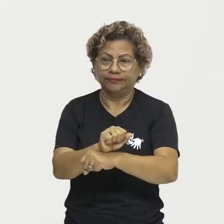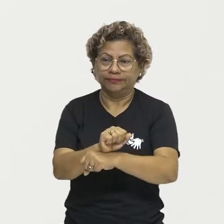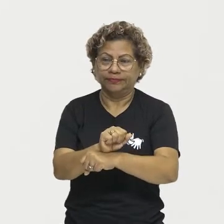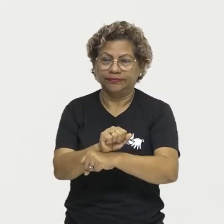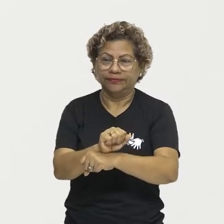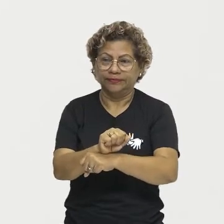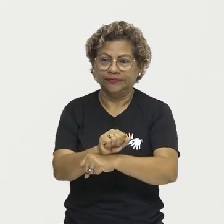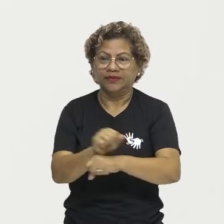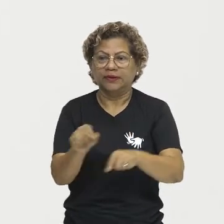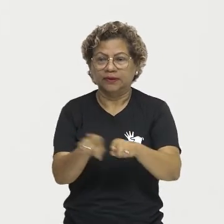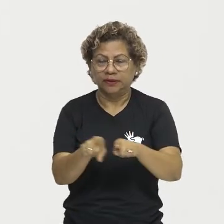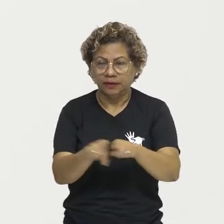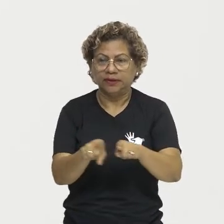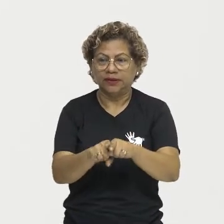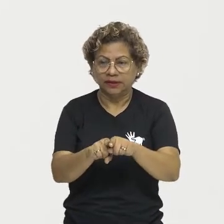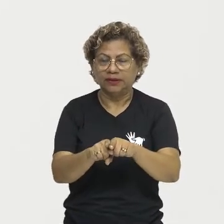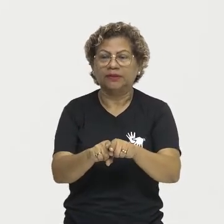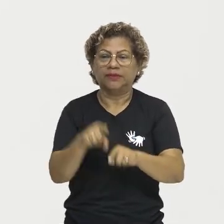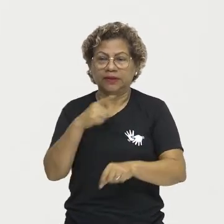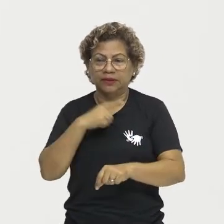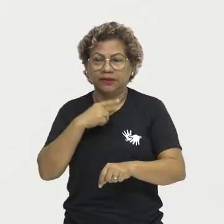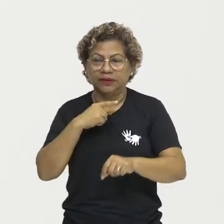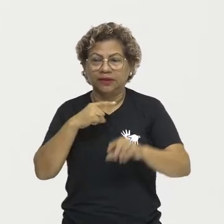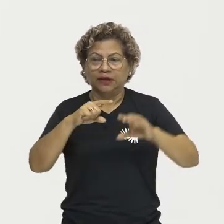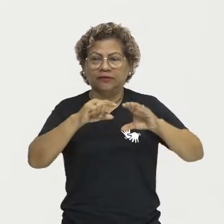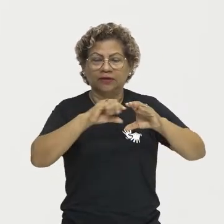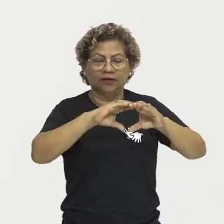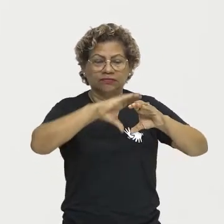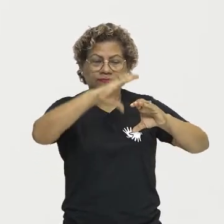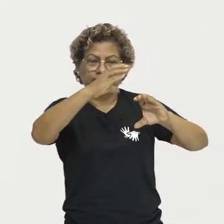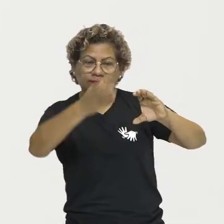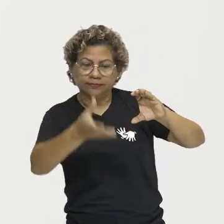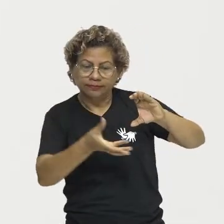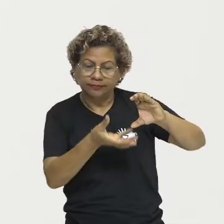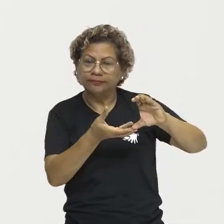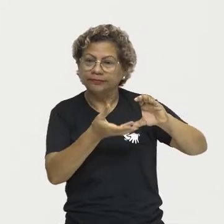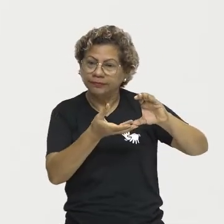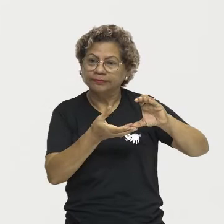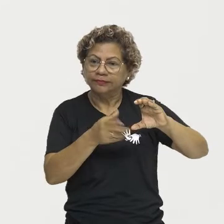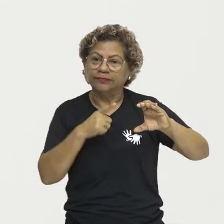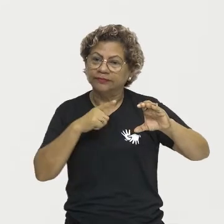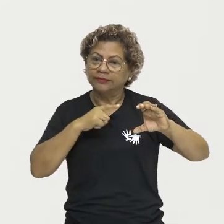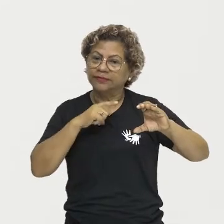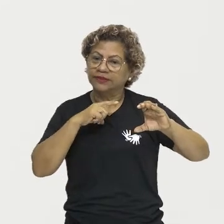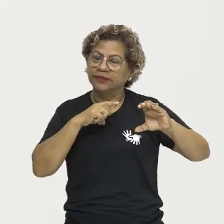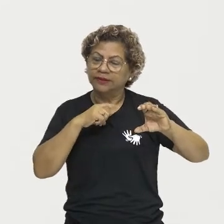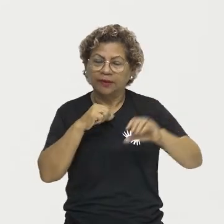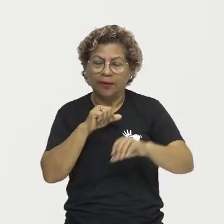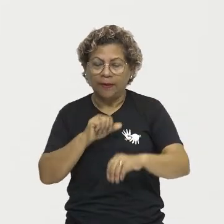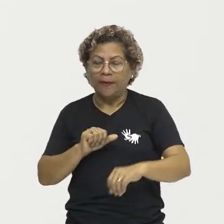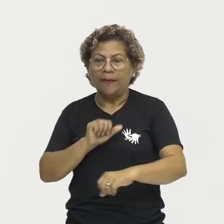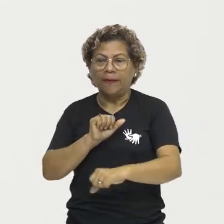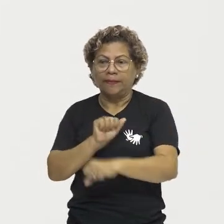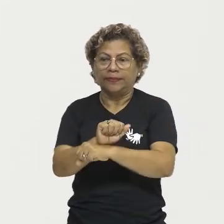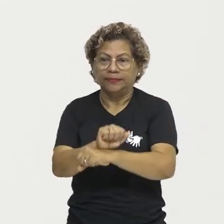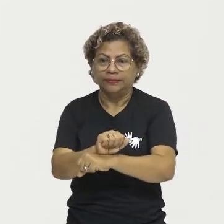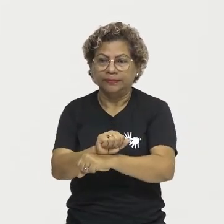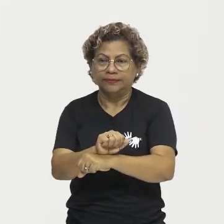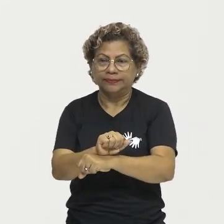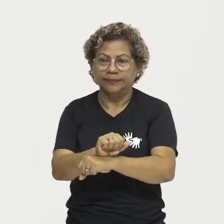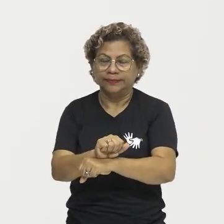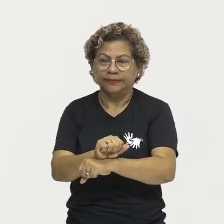de atrito entre o solo e as rodas, já que sem essa força, que a gente chama de força de atrito, nós não teríamos também